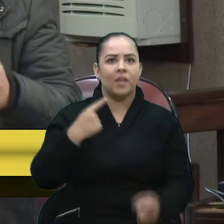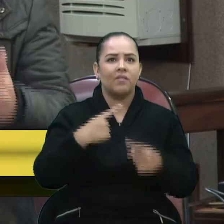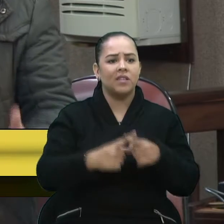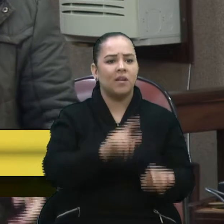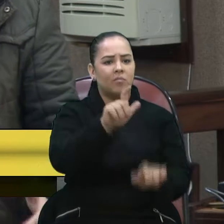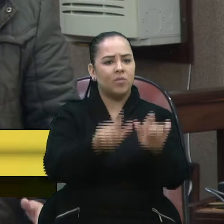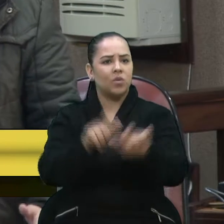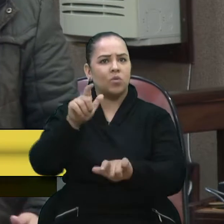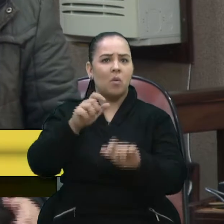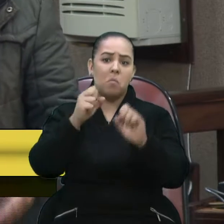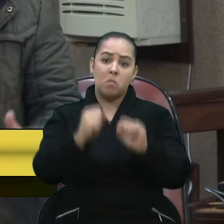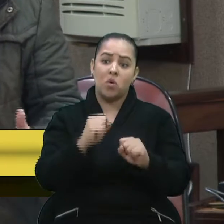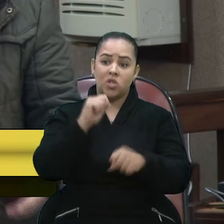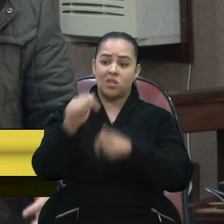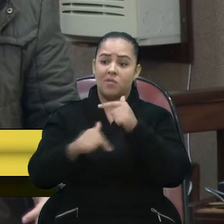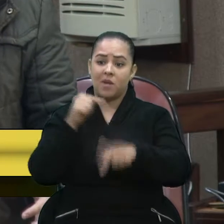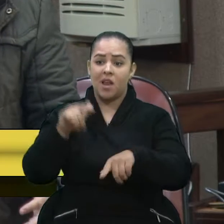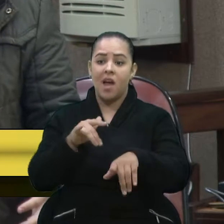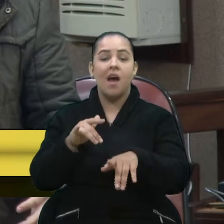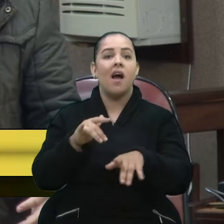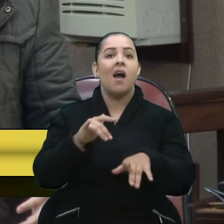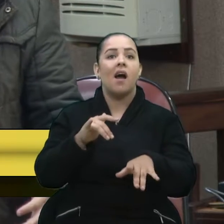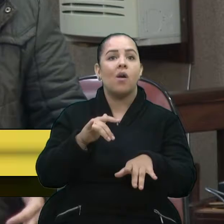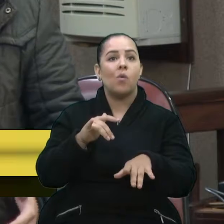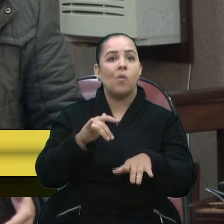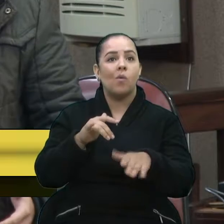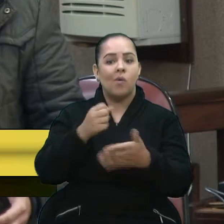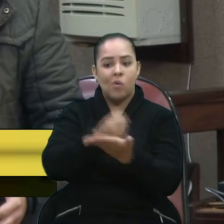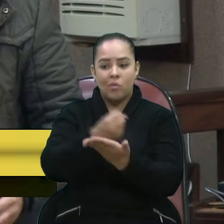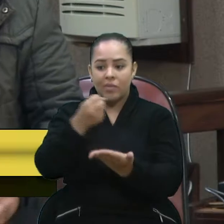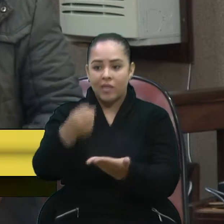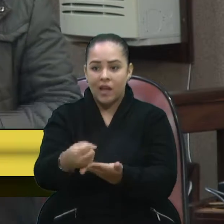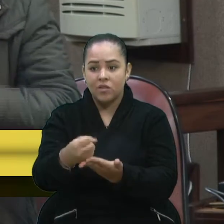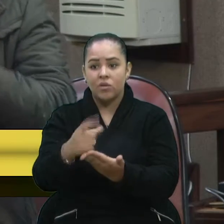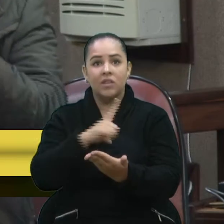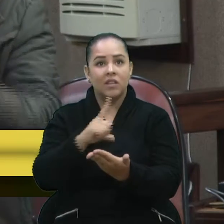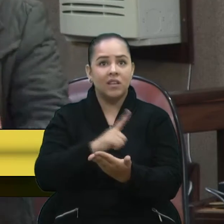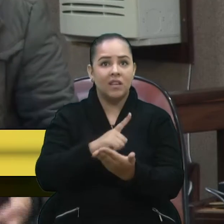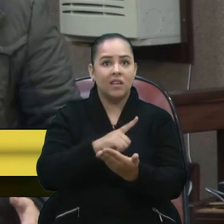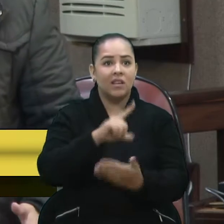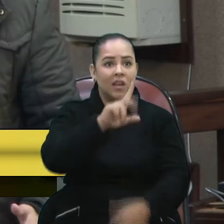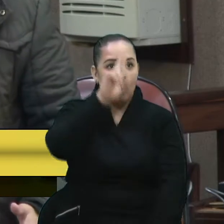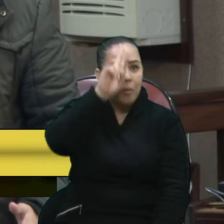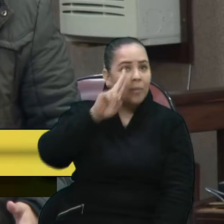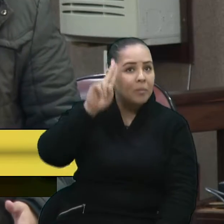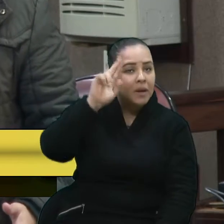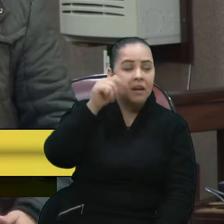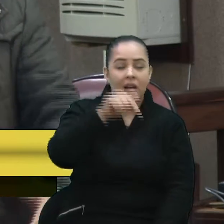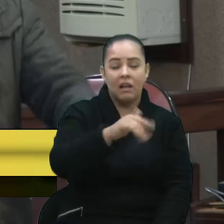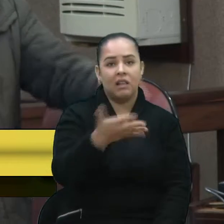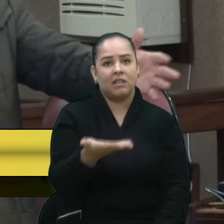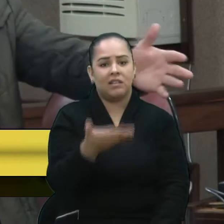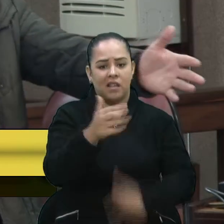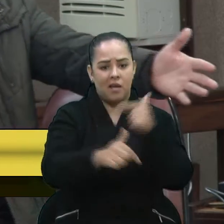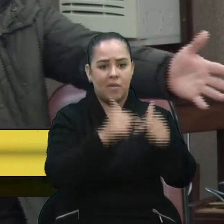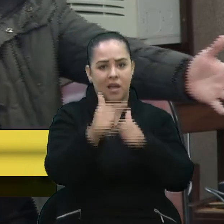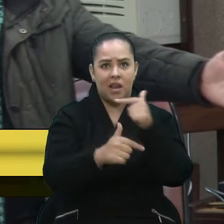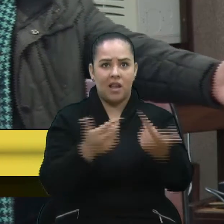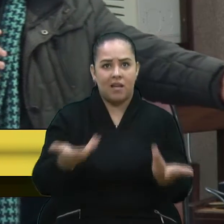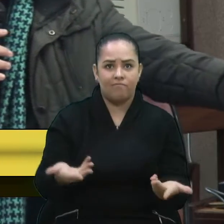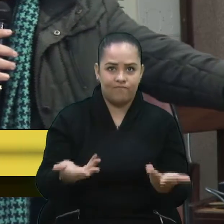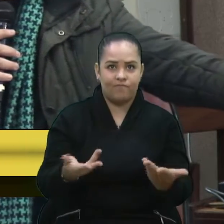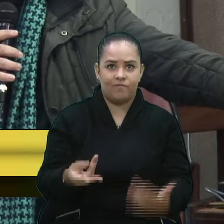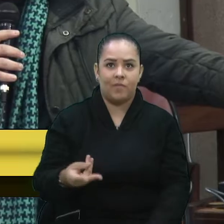estar no mercado de trabalho formal, com carteira assinada. Elas têm que ir para a uberização do Uber hoje, né? O vereador